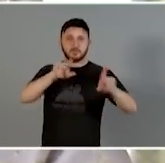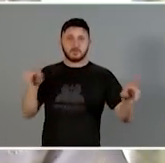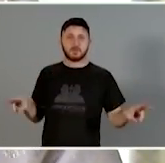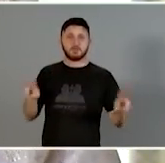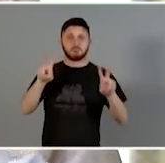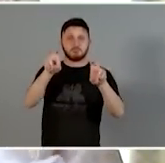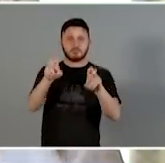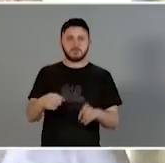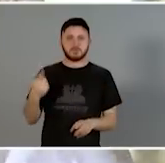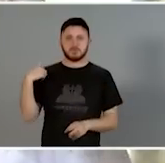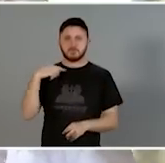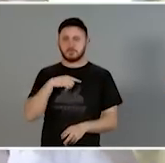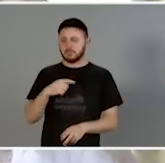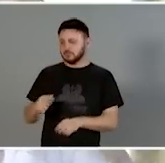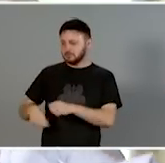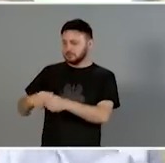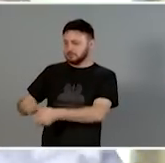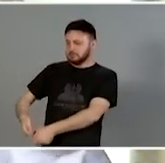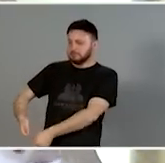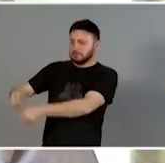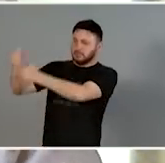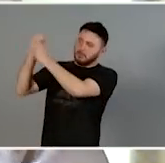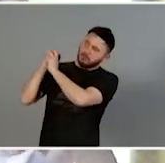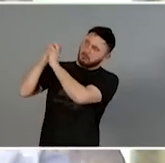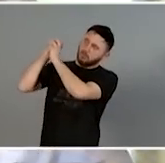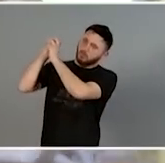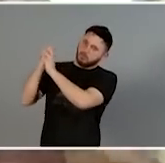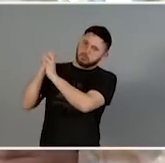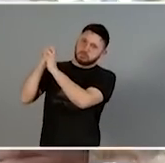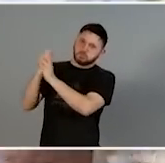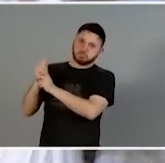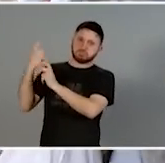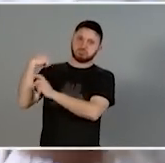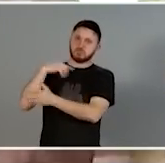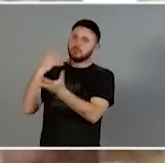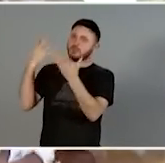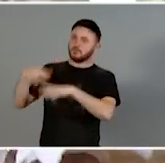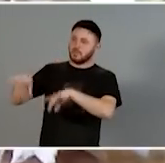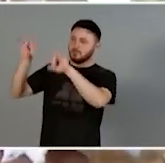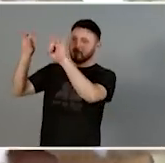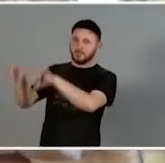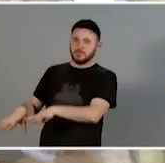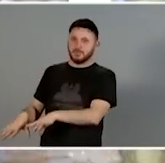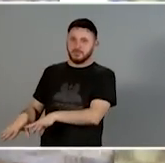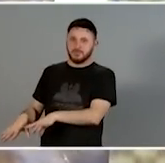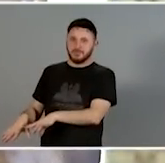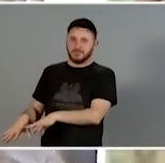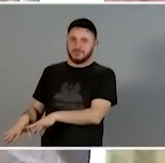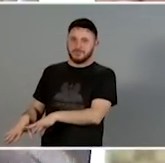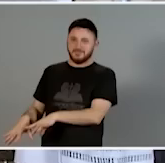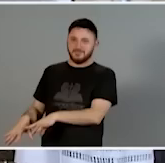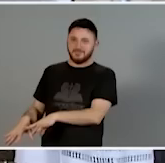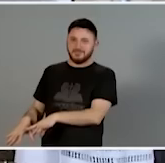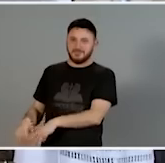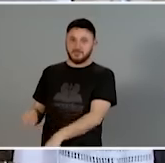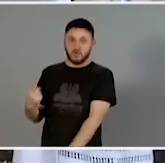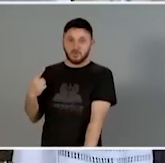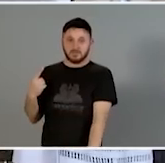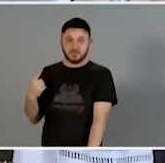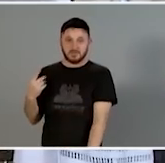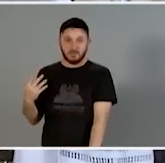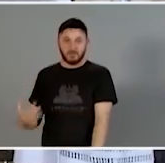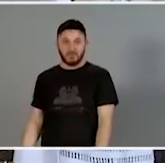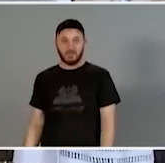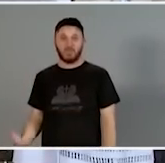e nos amarramos e atrelamos algumas delas e não queremos soltar. Opa! Rapaz!